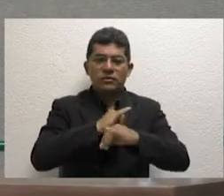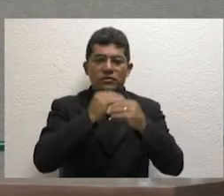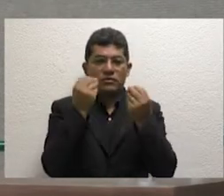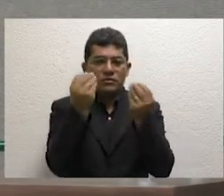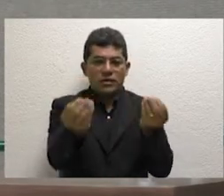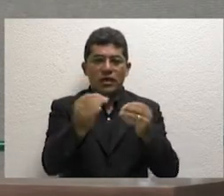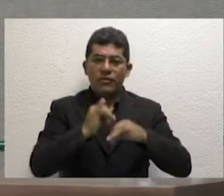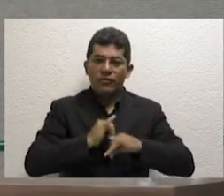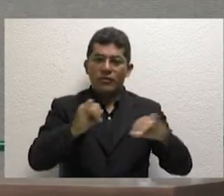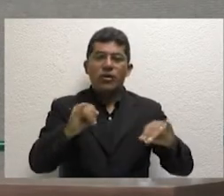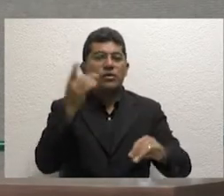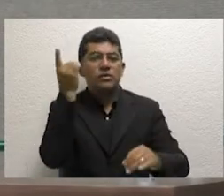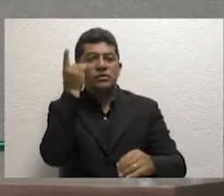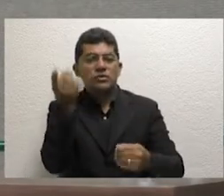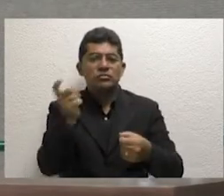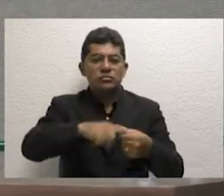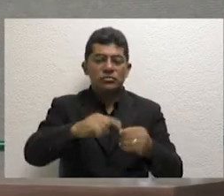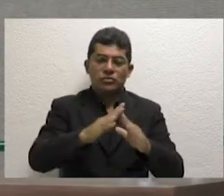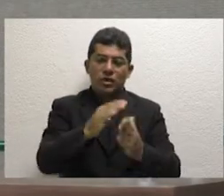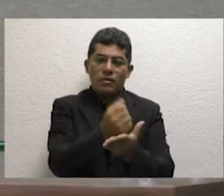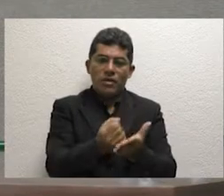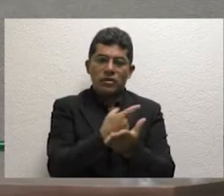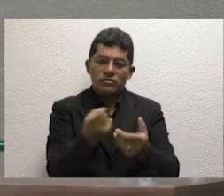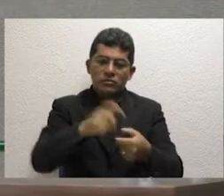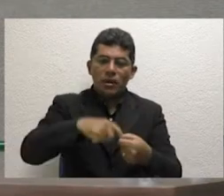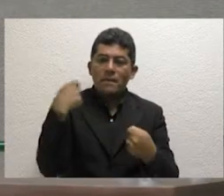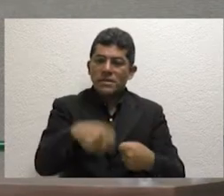quando vai repor os antibióticos.